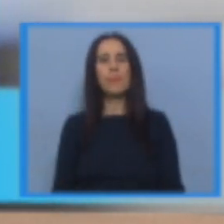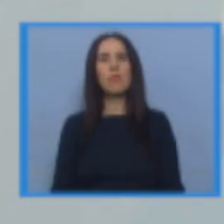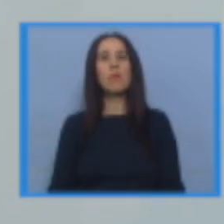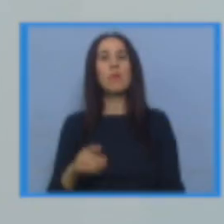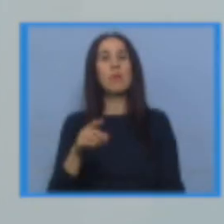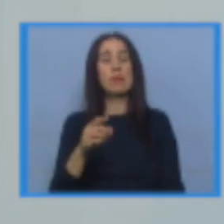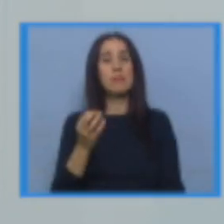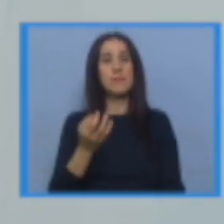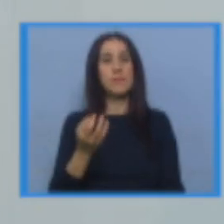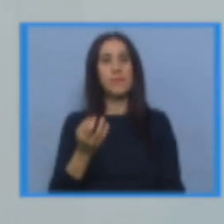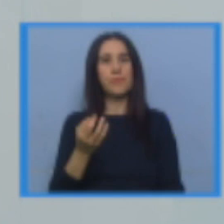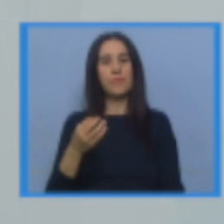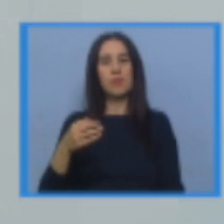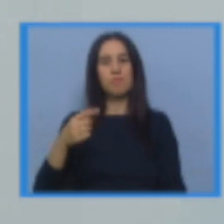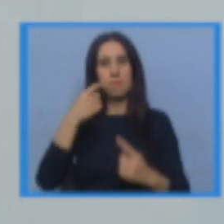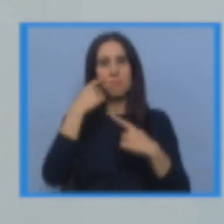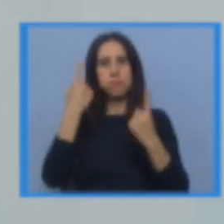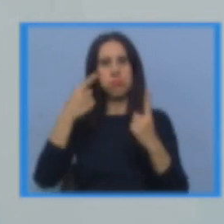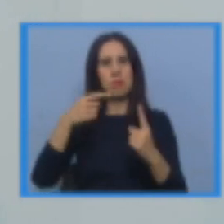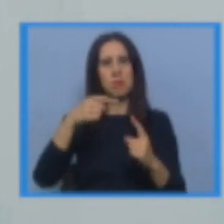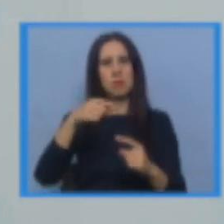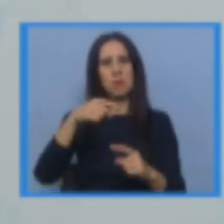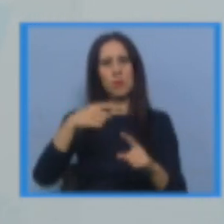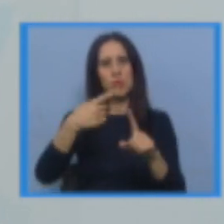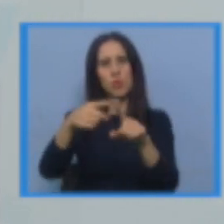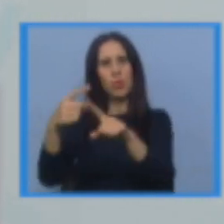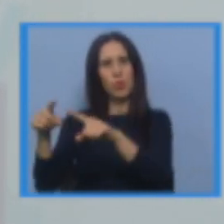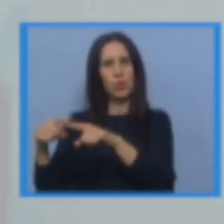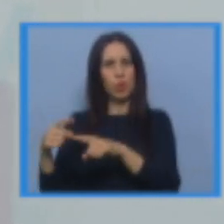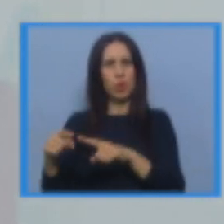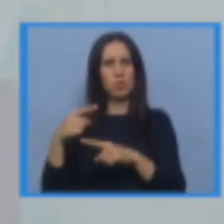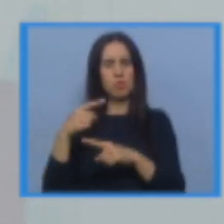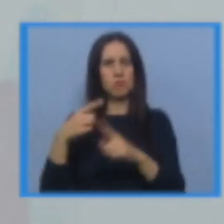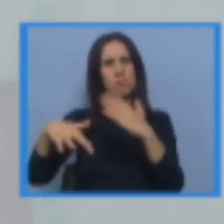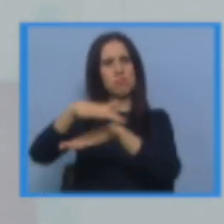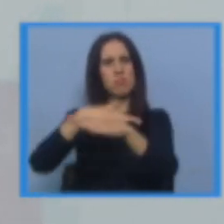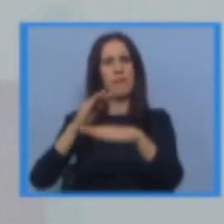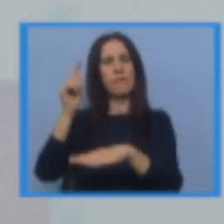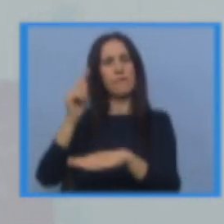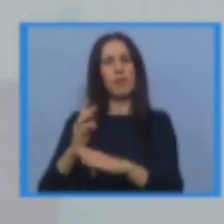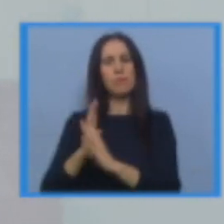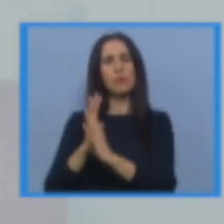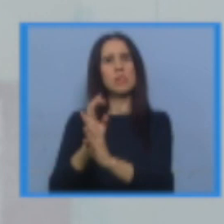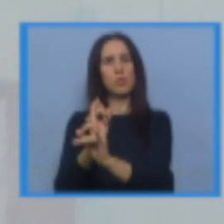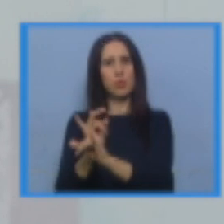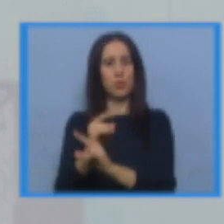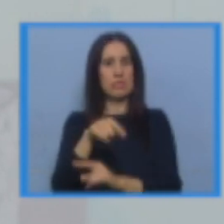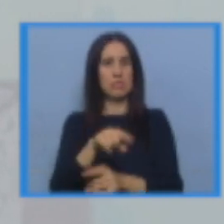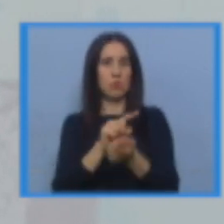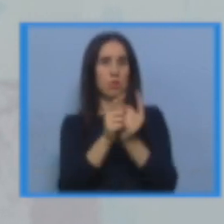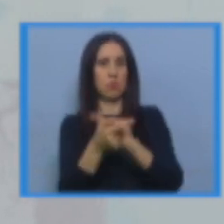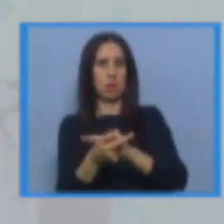ao que acontece com outras manifestações públicas de fé, noutras procissões,